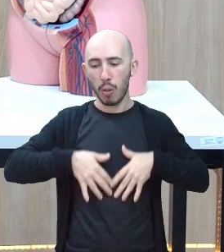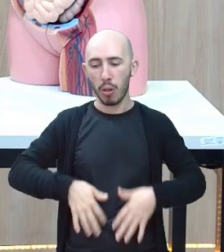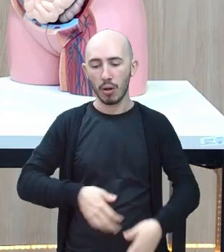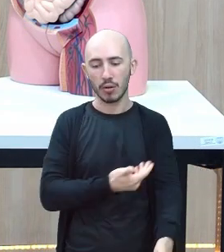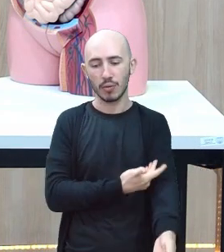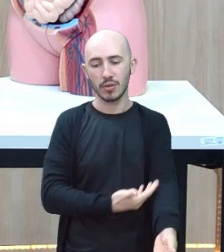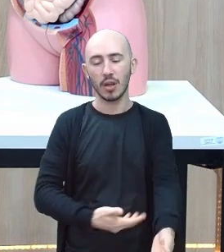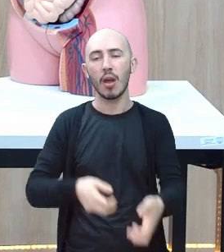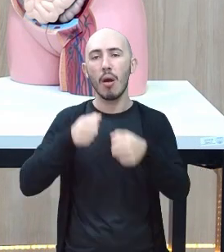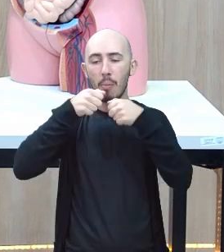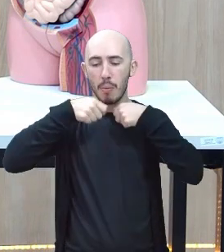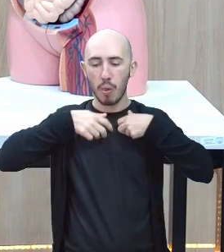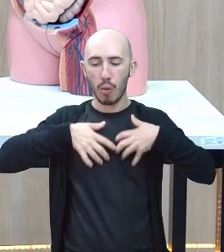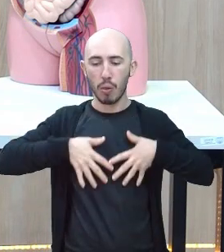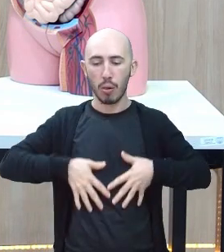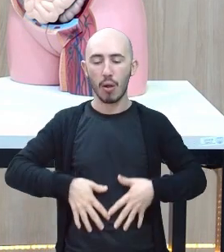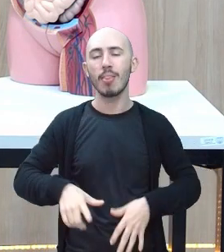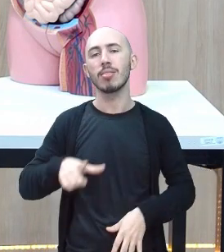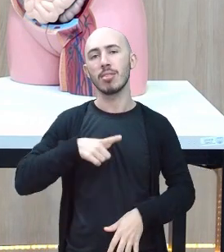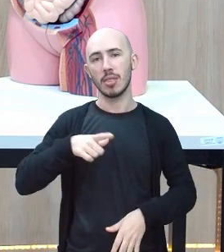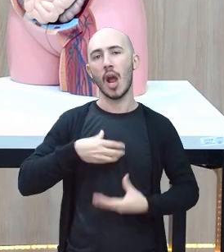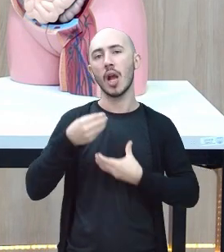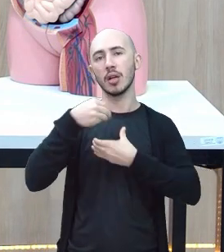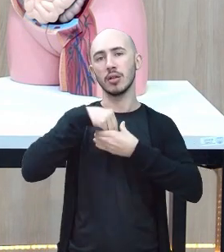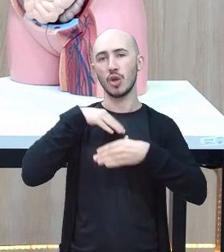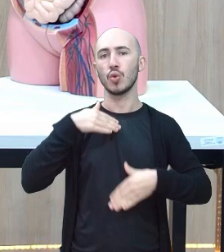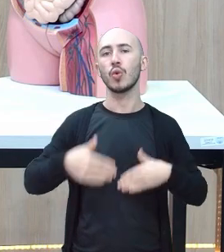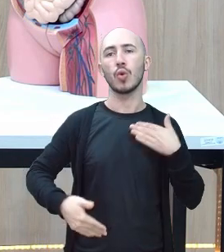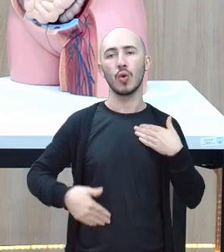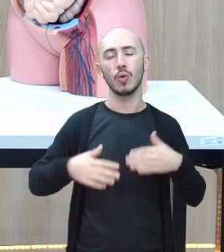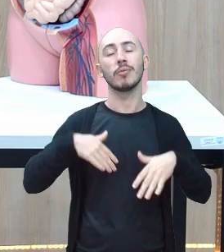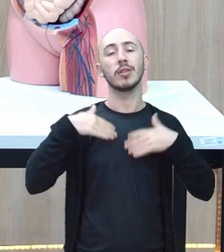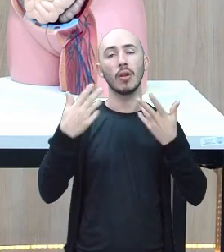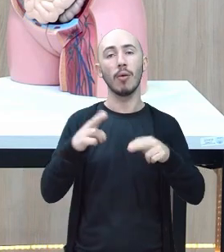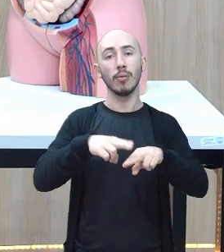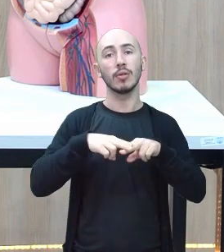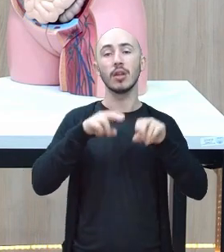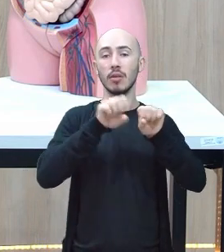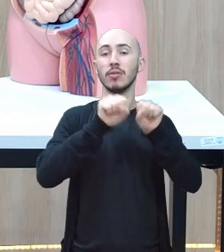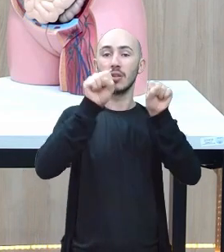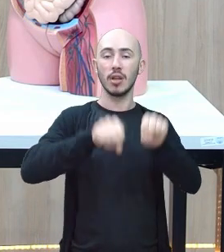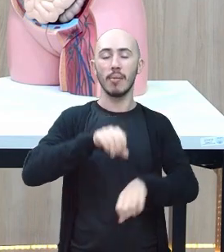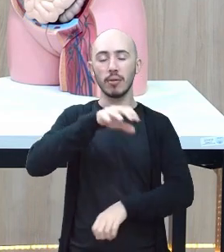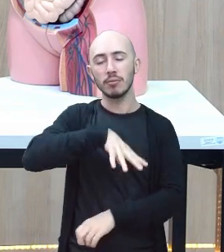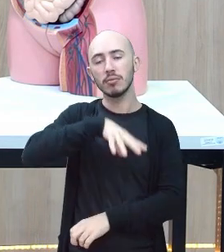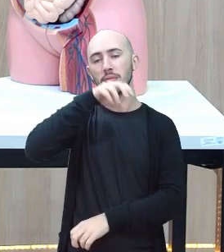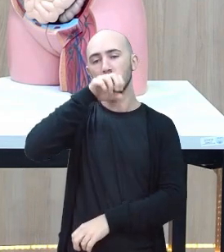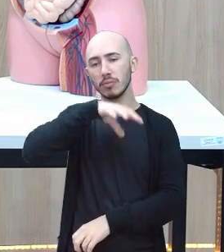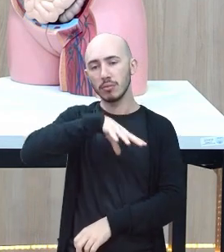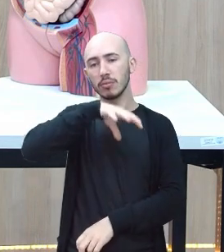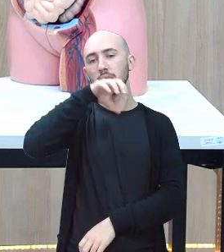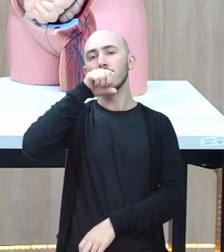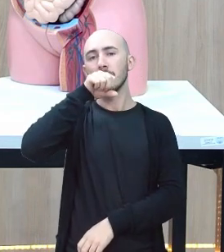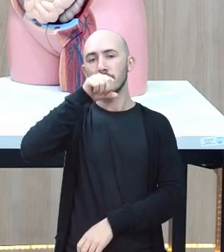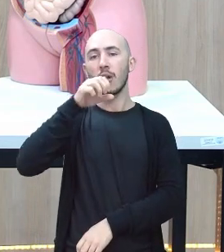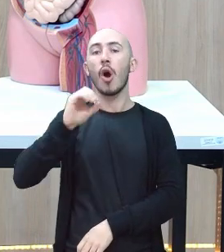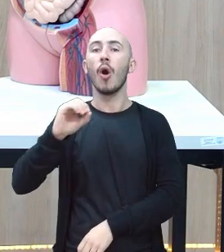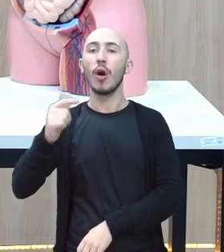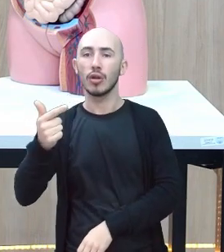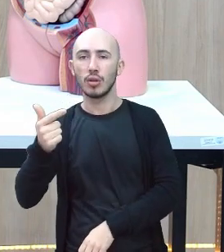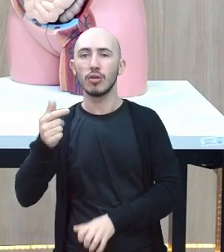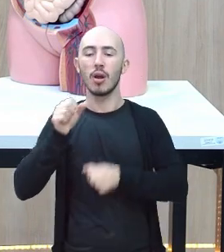por isso que o sistema circulatório ele é responsável para esse transporte sanguíneo, levando